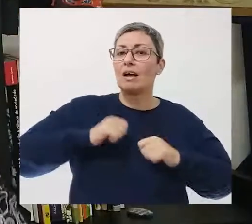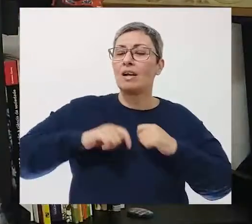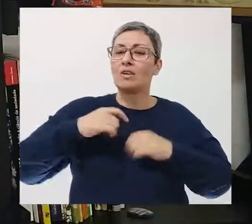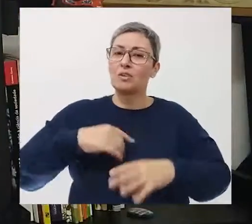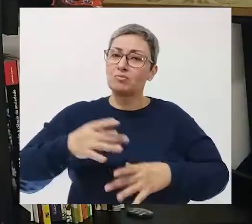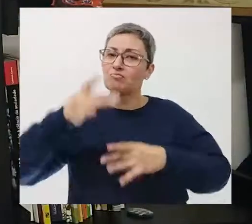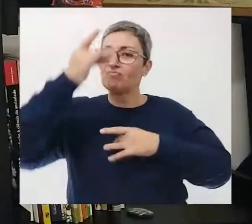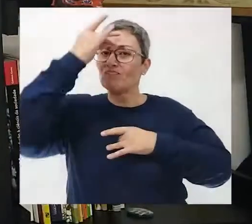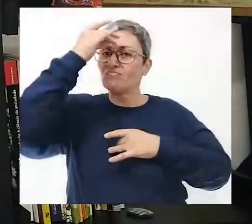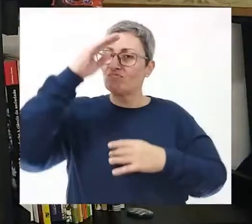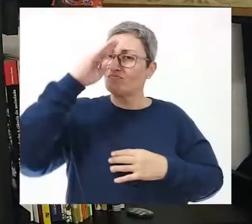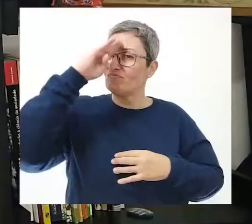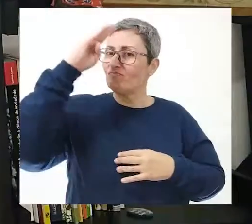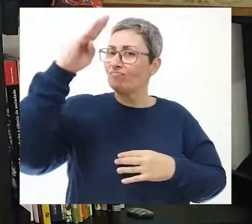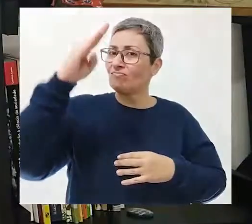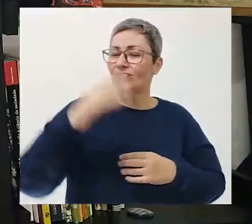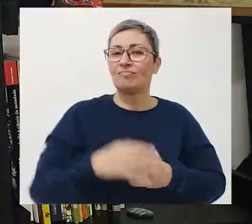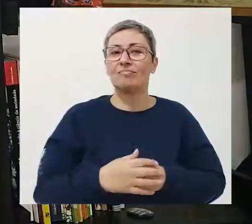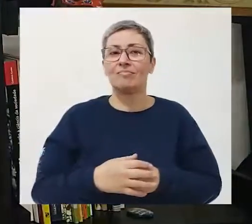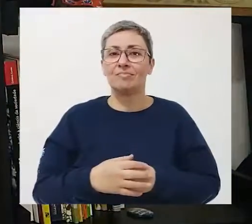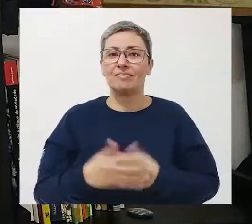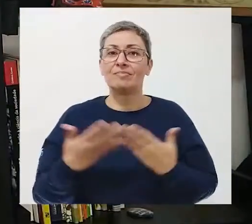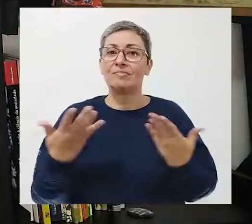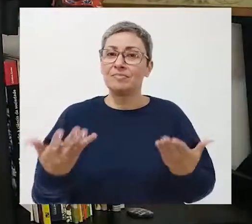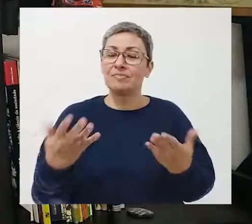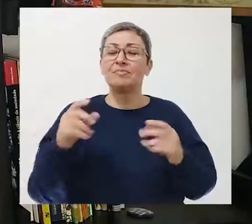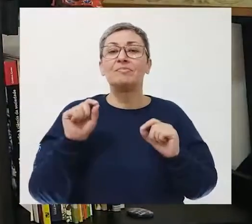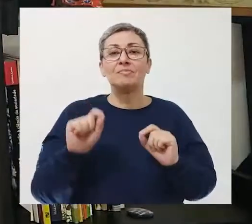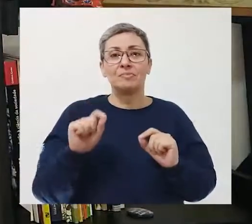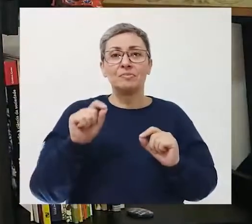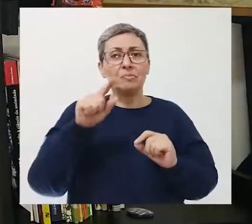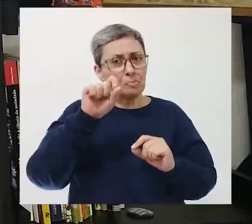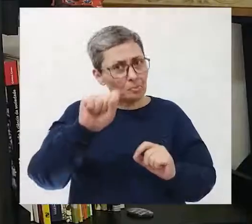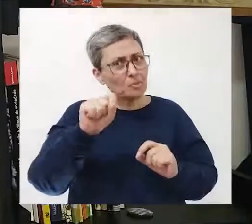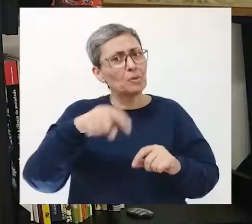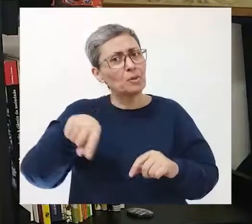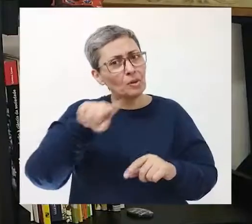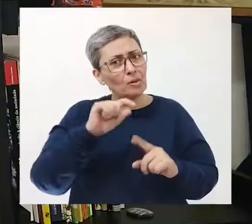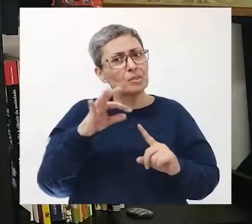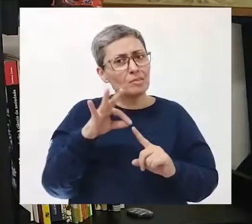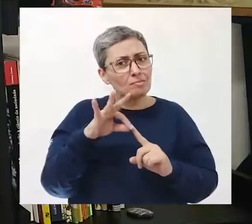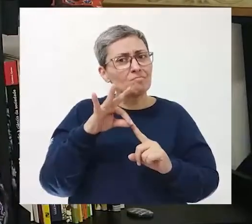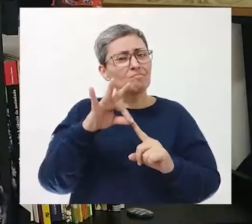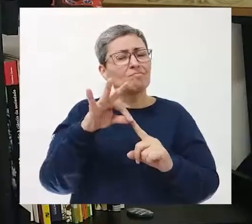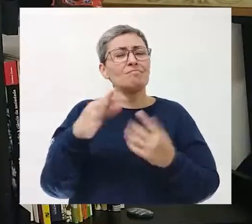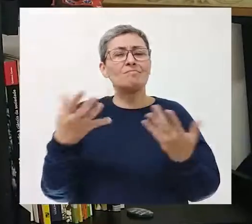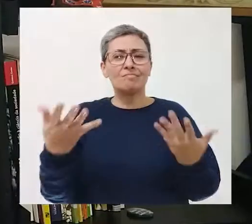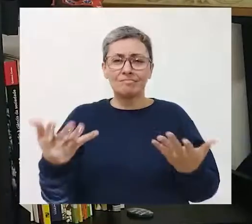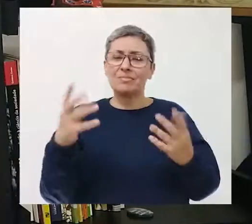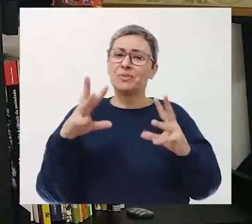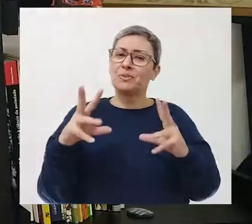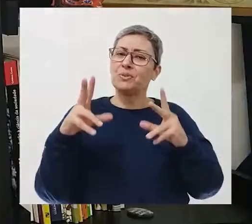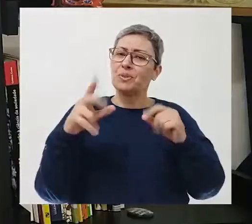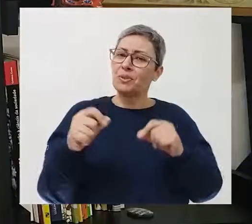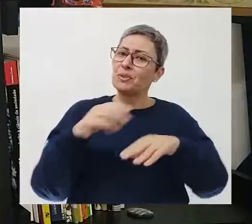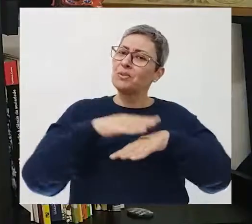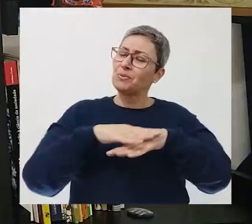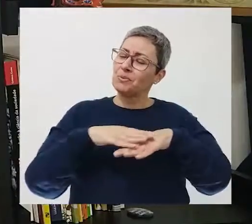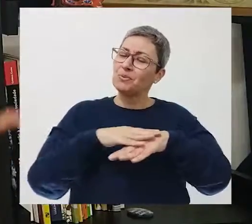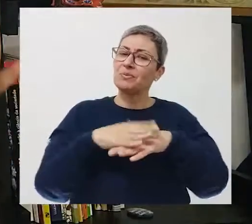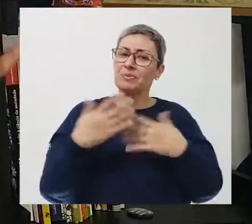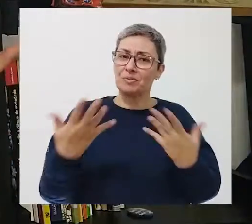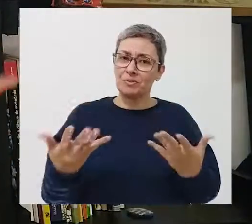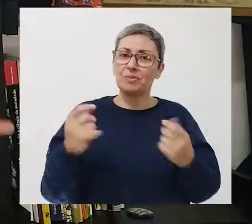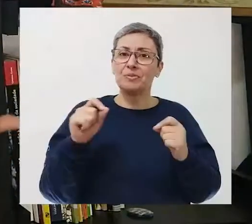personagem principal. Então, você também pode ser um protagonista aí em tudo isso que a gente está conversando, tá?